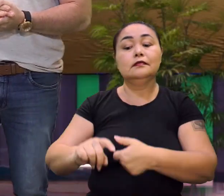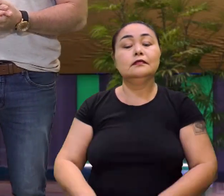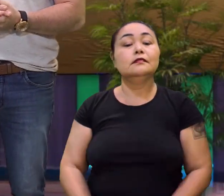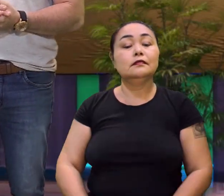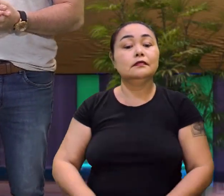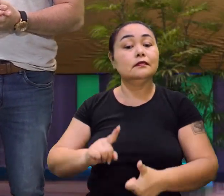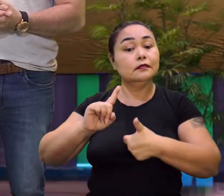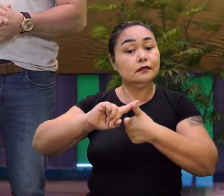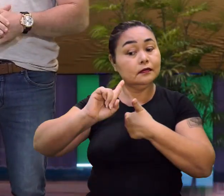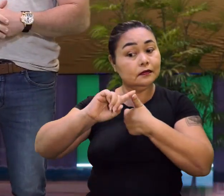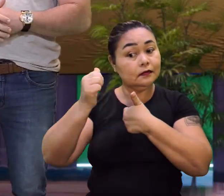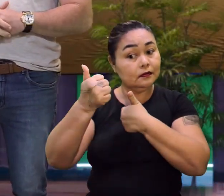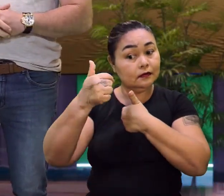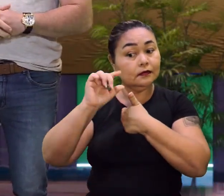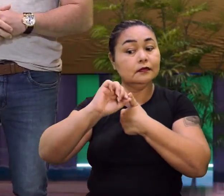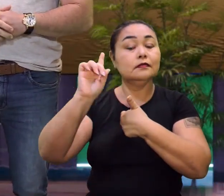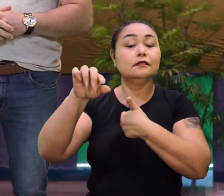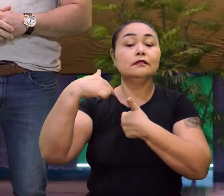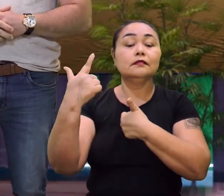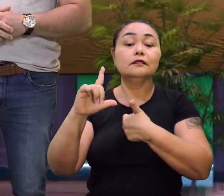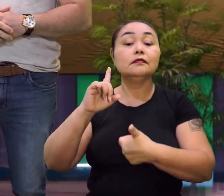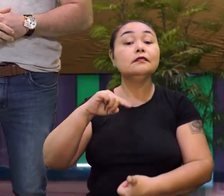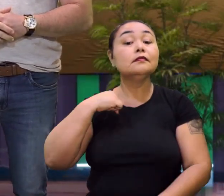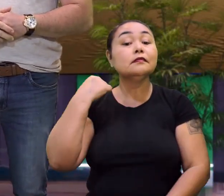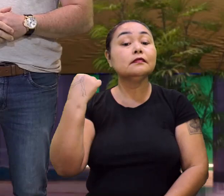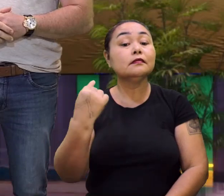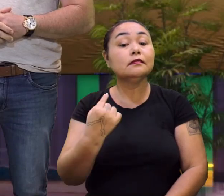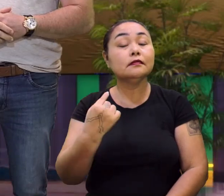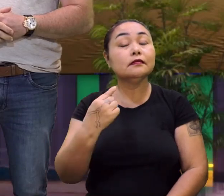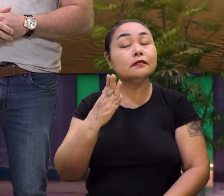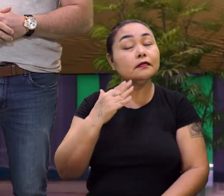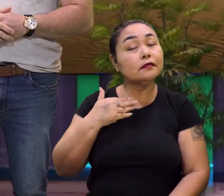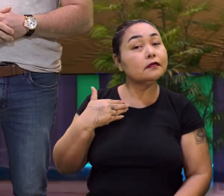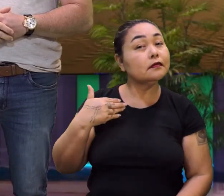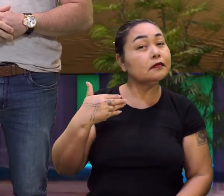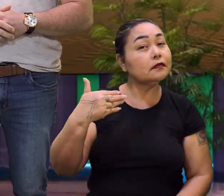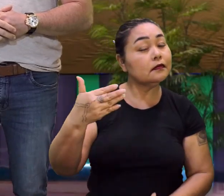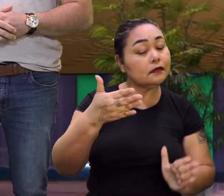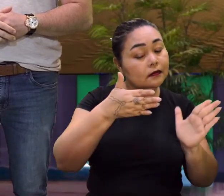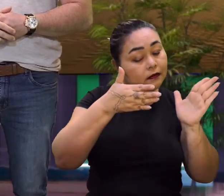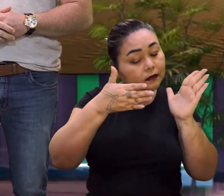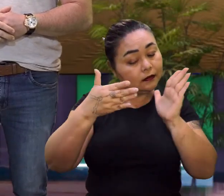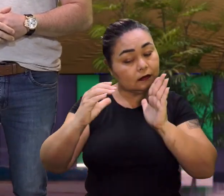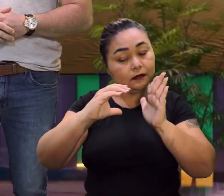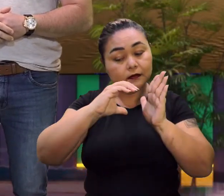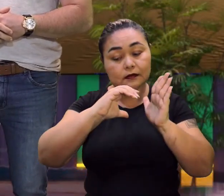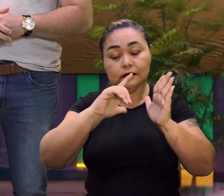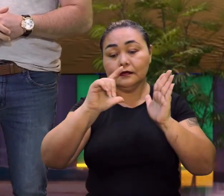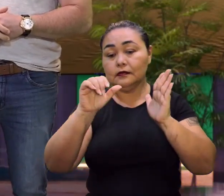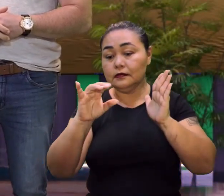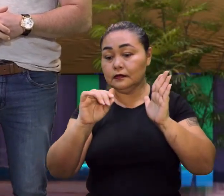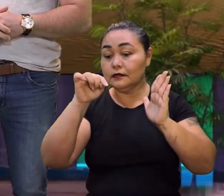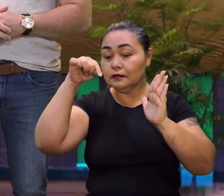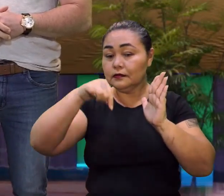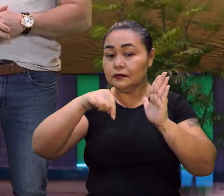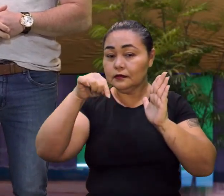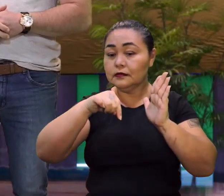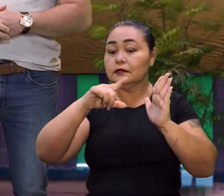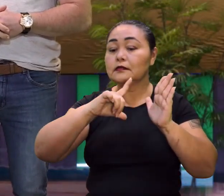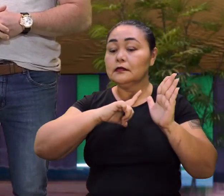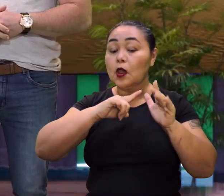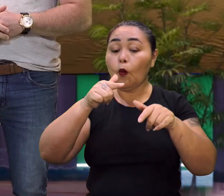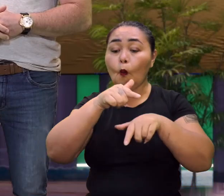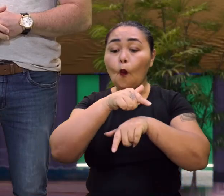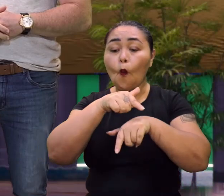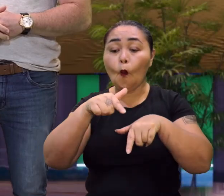Jorge? Só relembrando que nós estamos iniciando um novo ciclo, né? Exatamente. Cassiterita, e aqui estava um grande